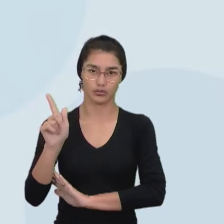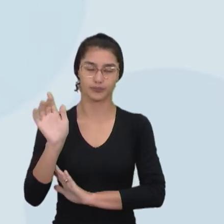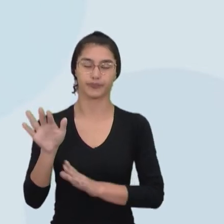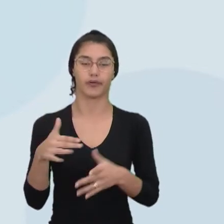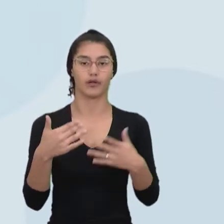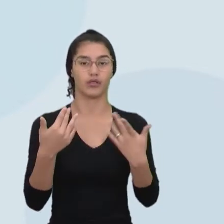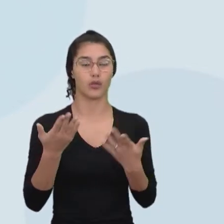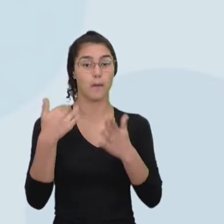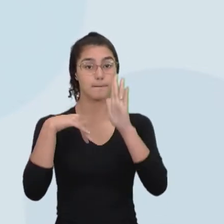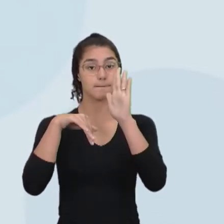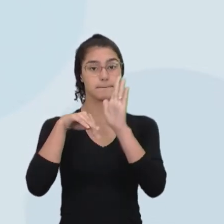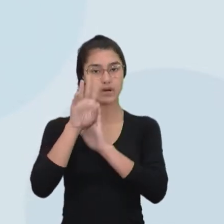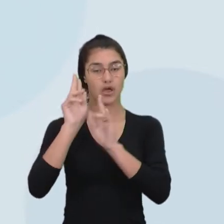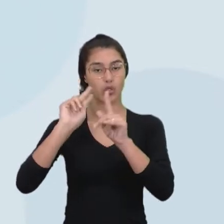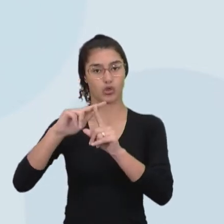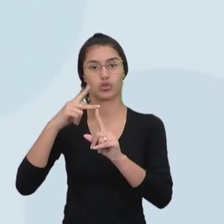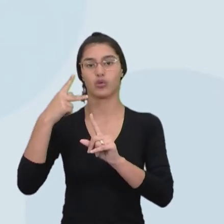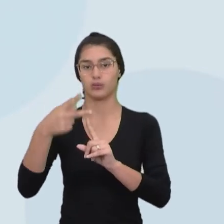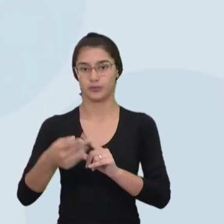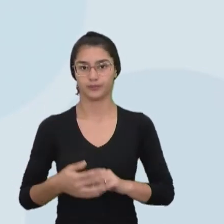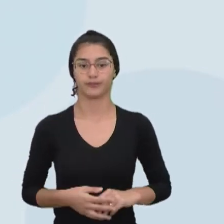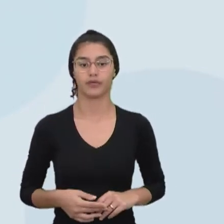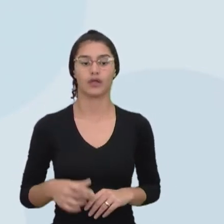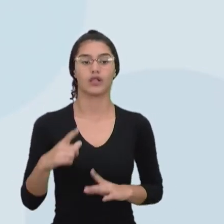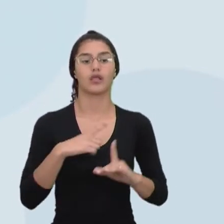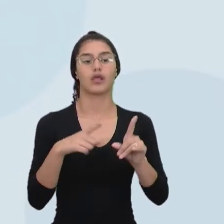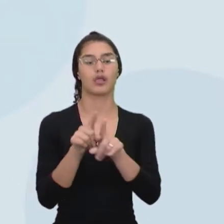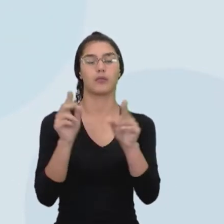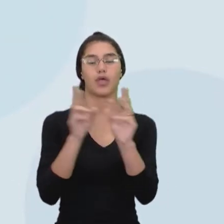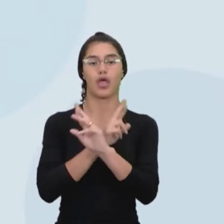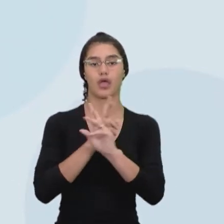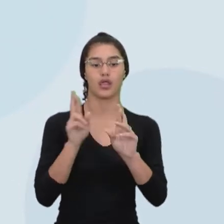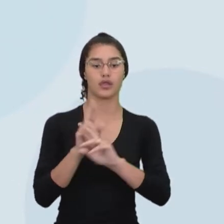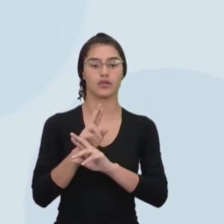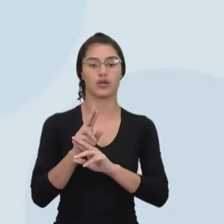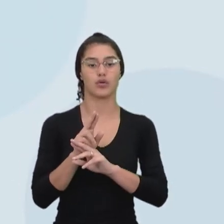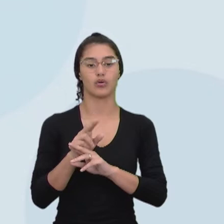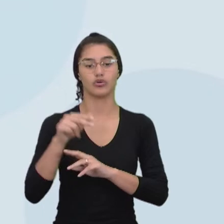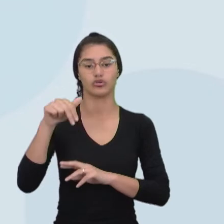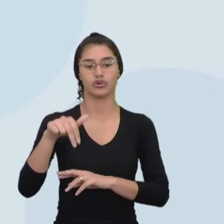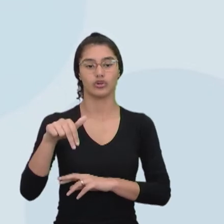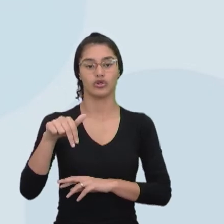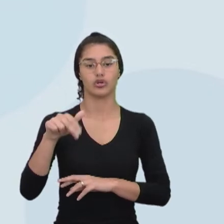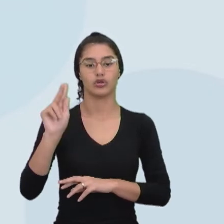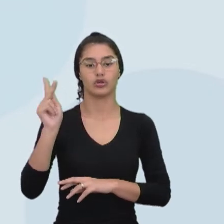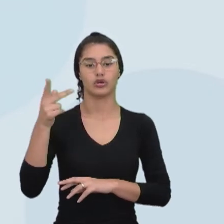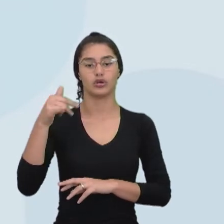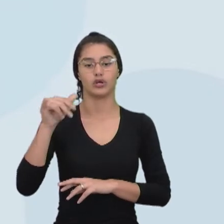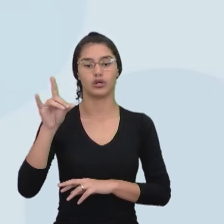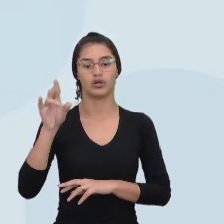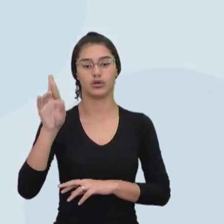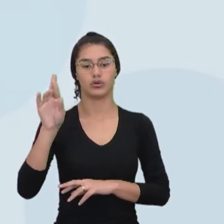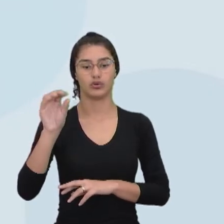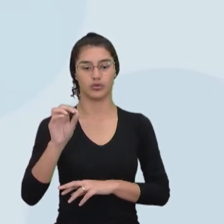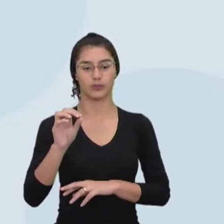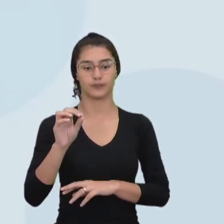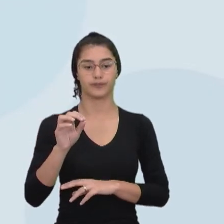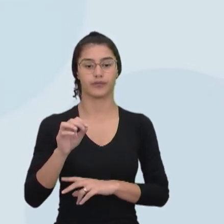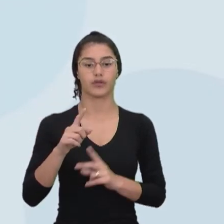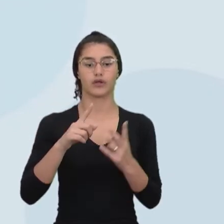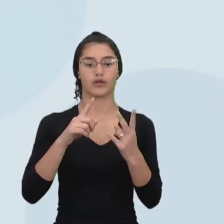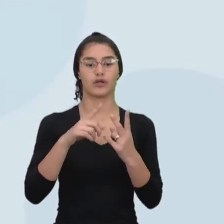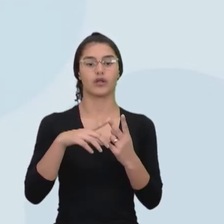seja, mais do que dobrou. Aí a gente tem a relação aqui de nitrogênio, né, que está em laranja,